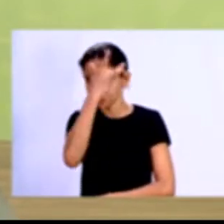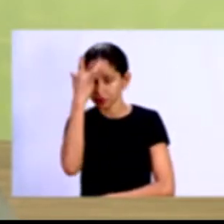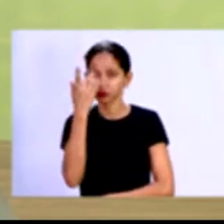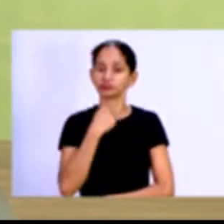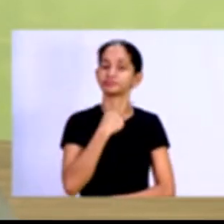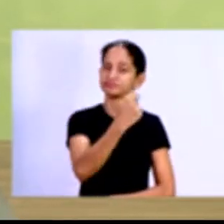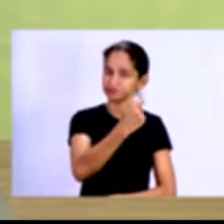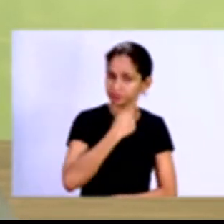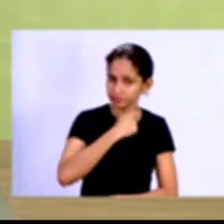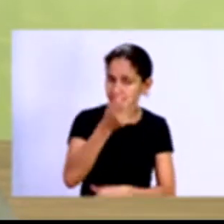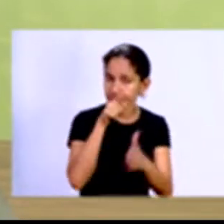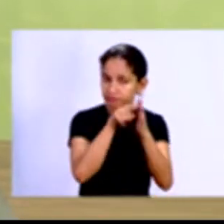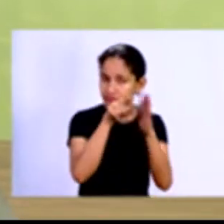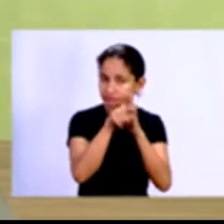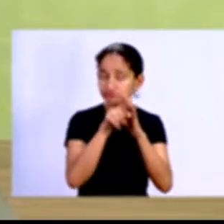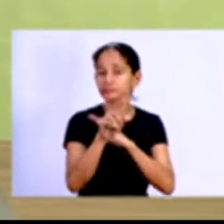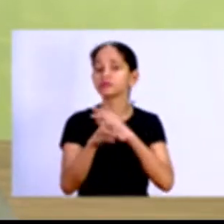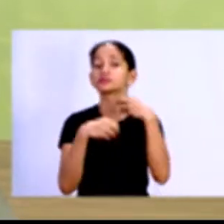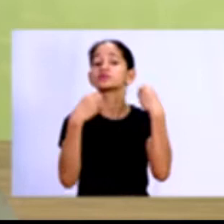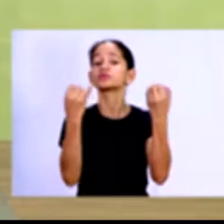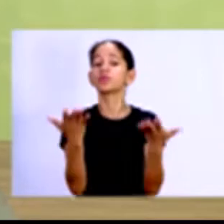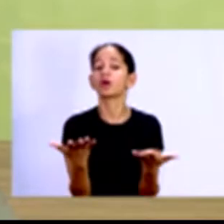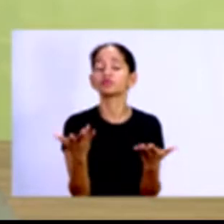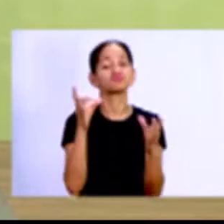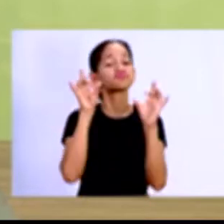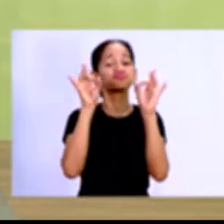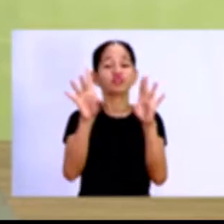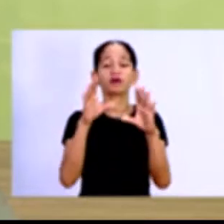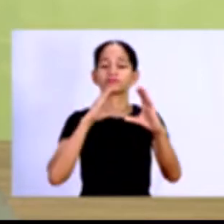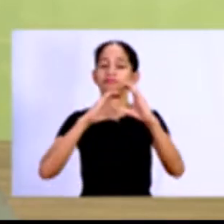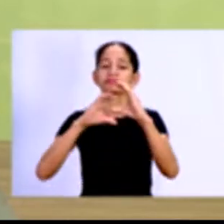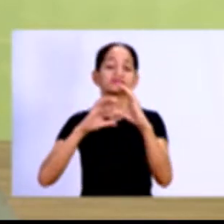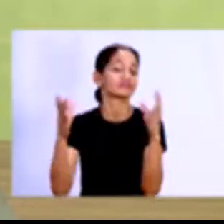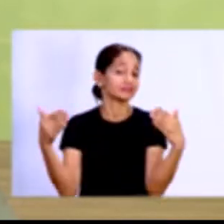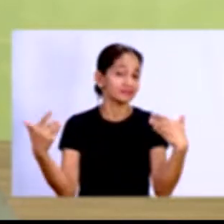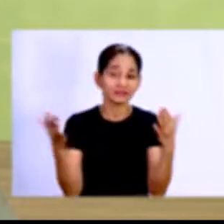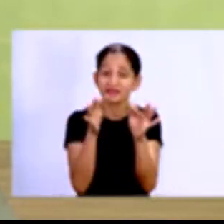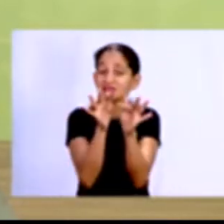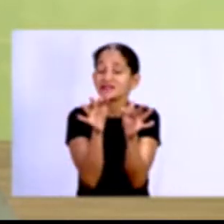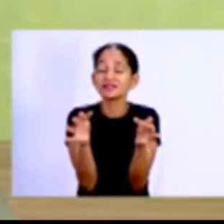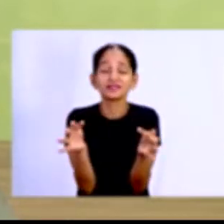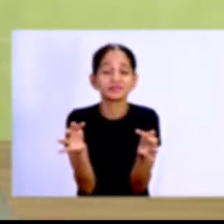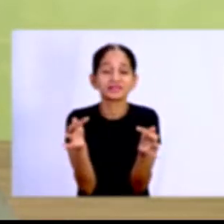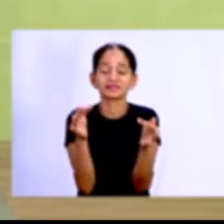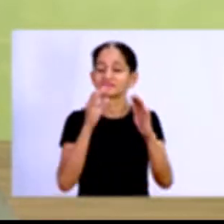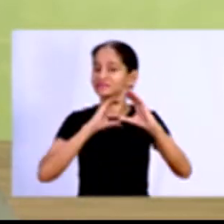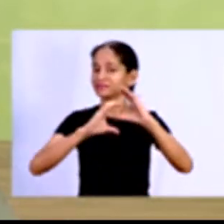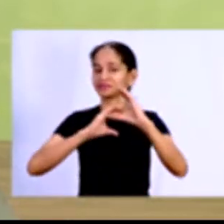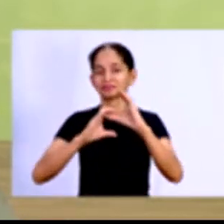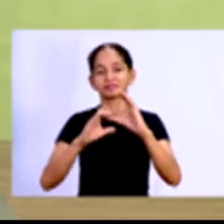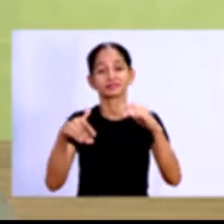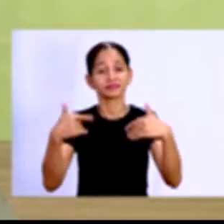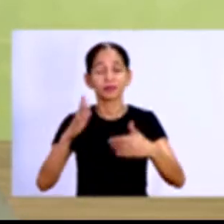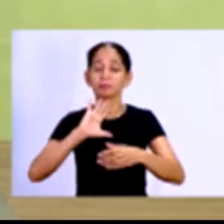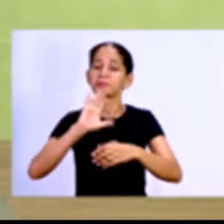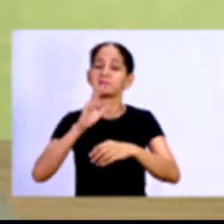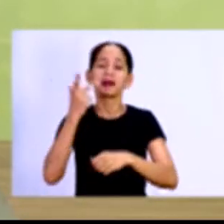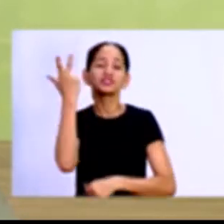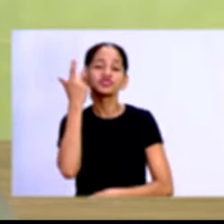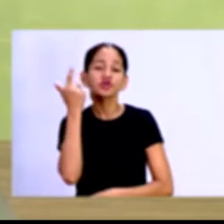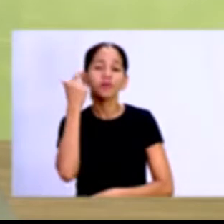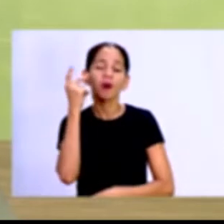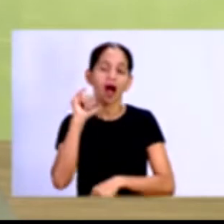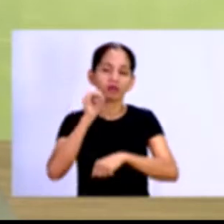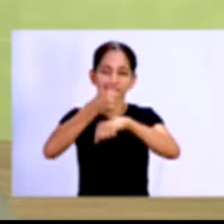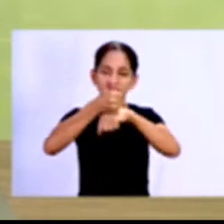dos que foram entrevistados usam a internet para realizar comunicação. Então, eles usam a comunicação, o nosso mais comum, mais conhecido,